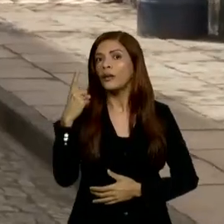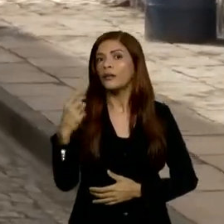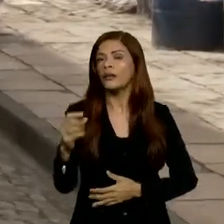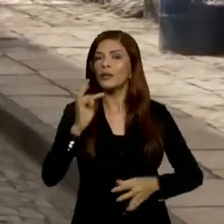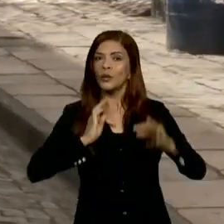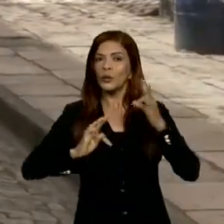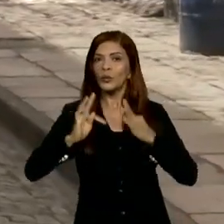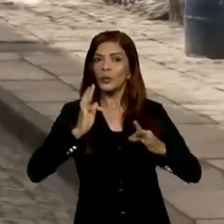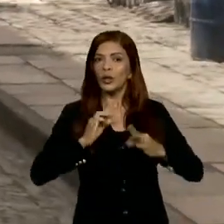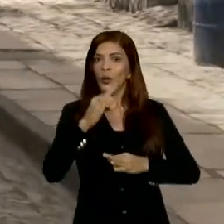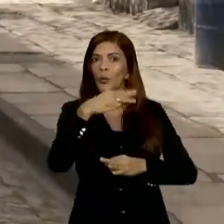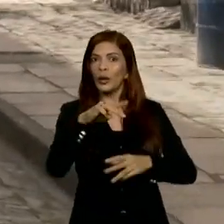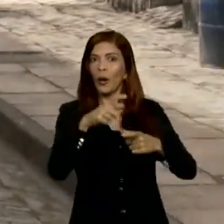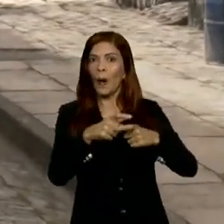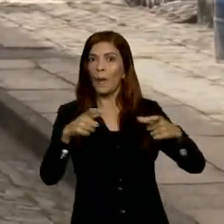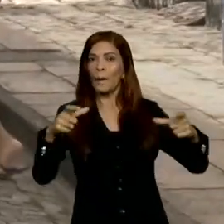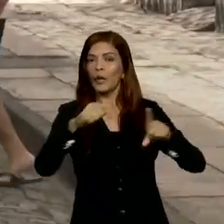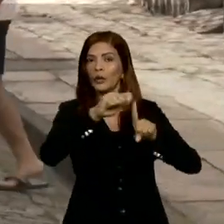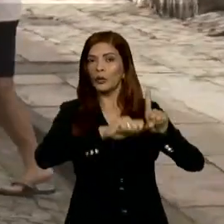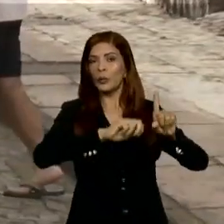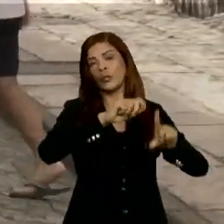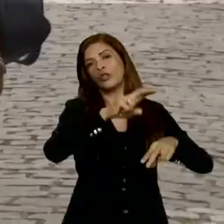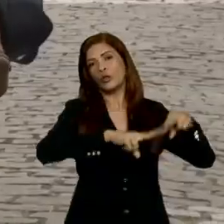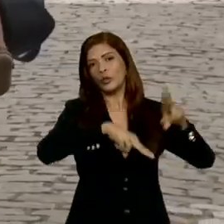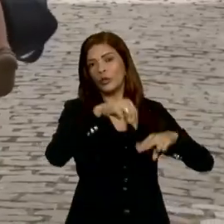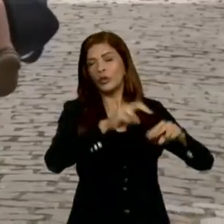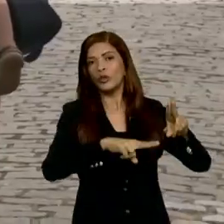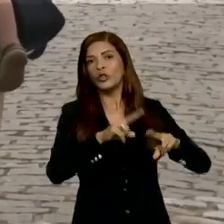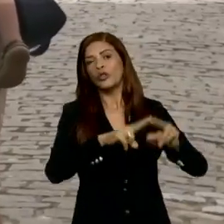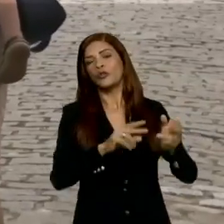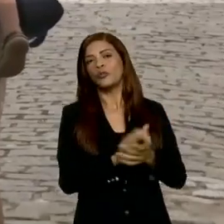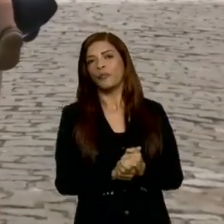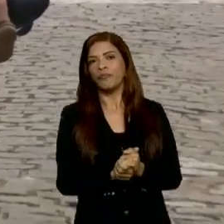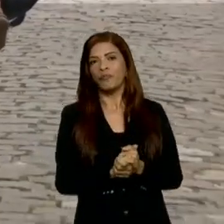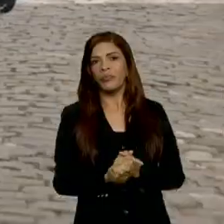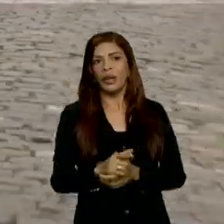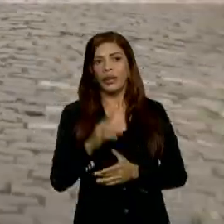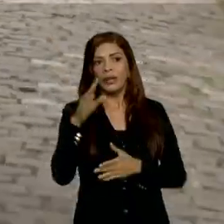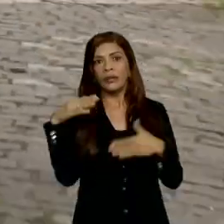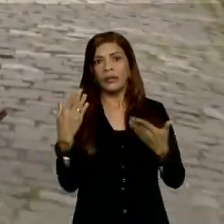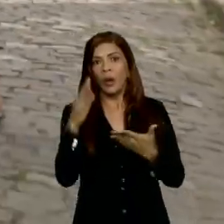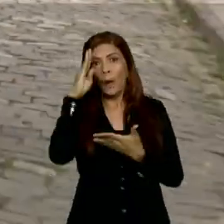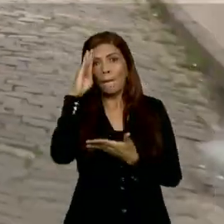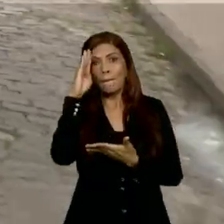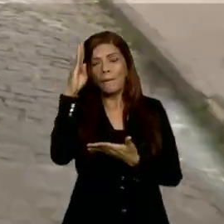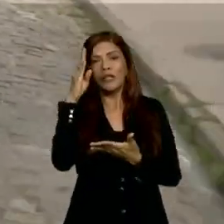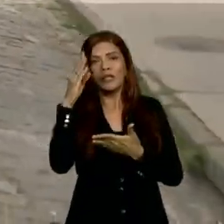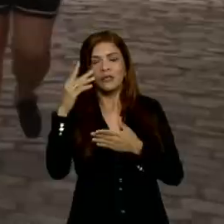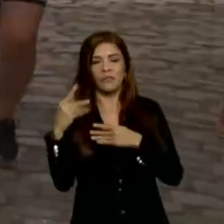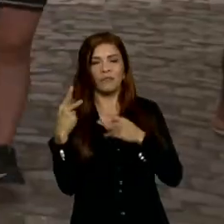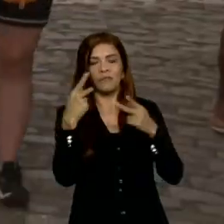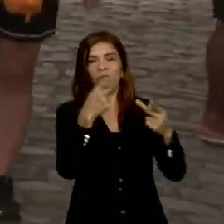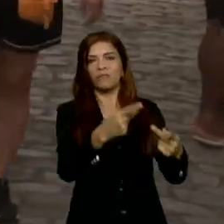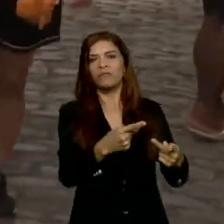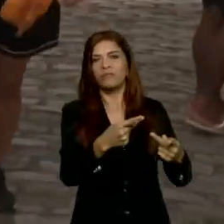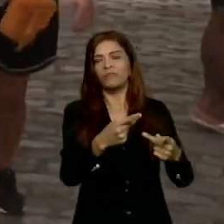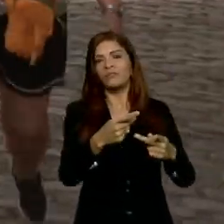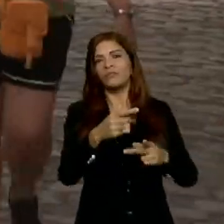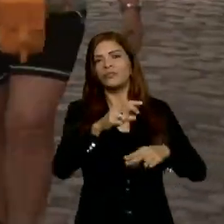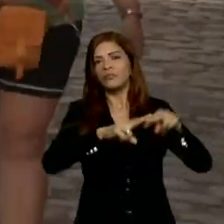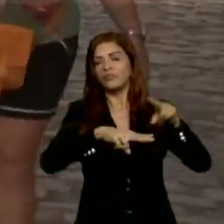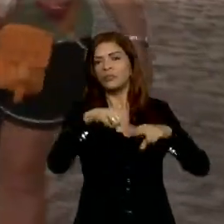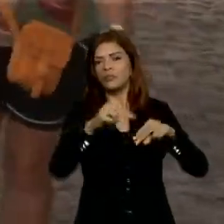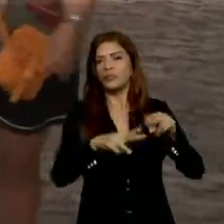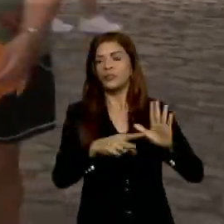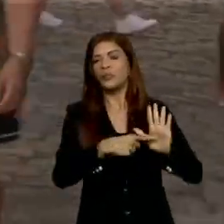Maranhão aumenta no período junino consolidando o estado como um dos principais destinos turísticos do São João é o que